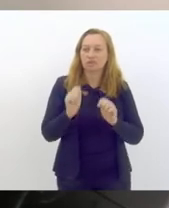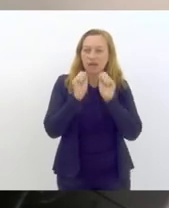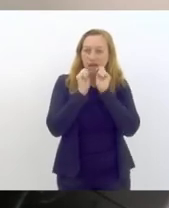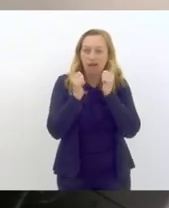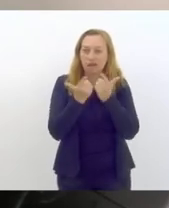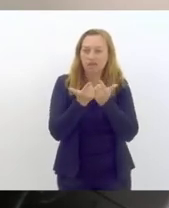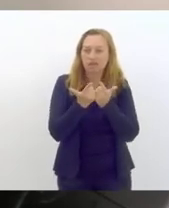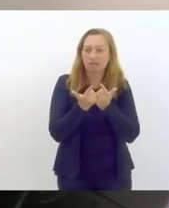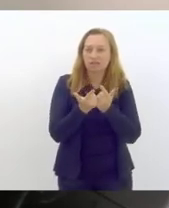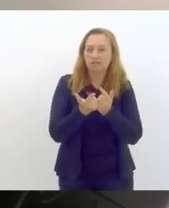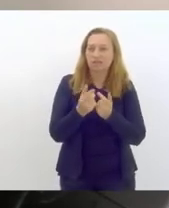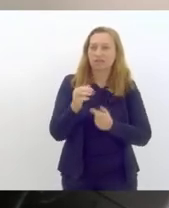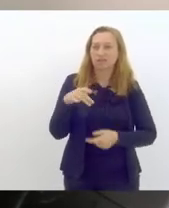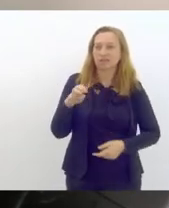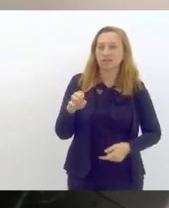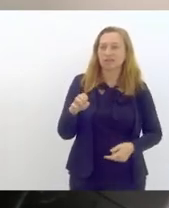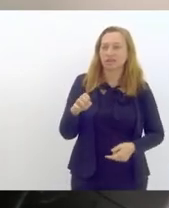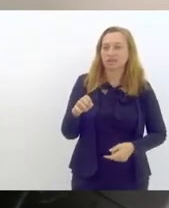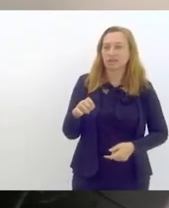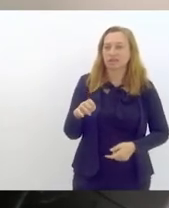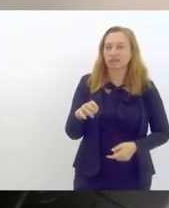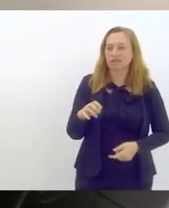a senhora Daniela Pinot. Oi.